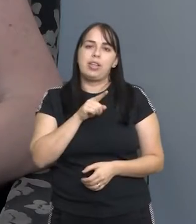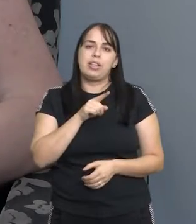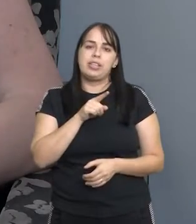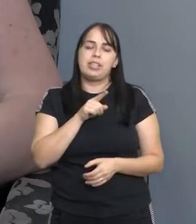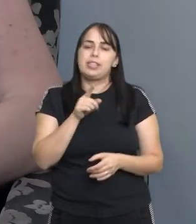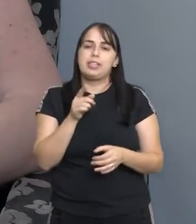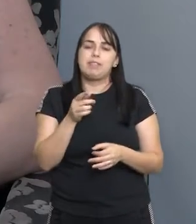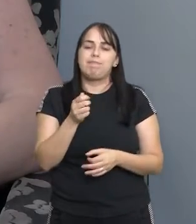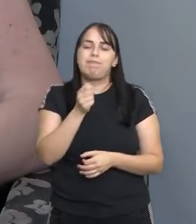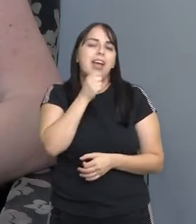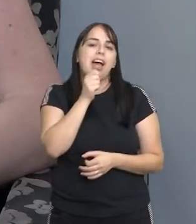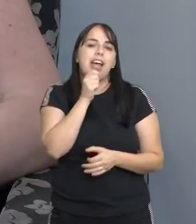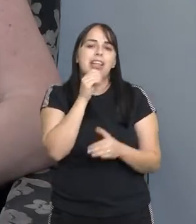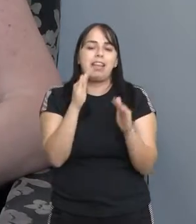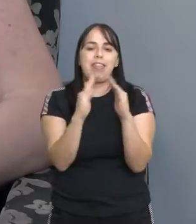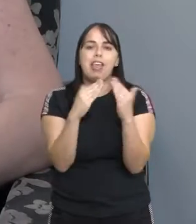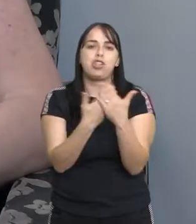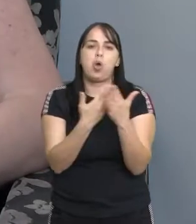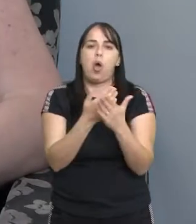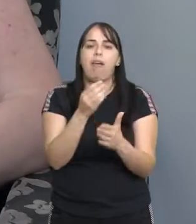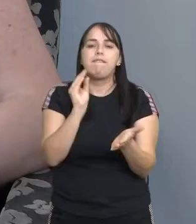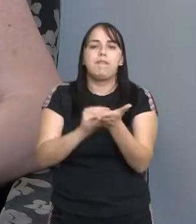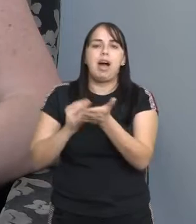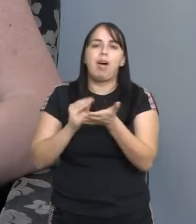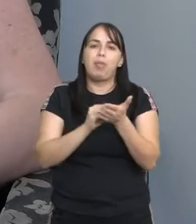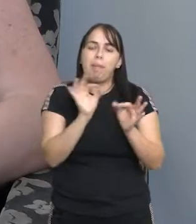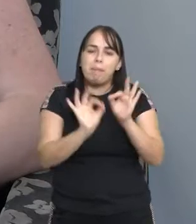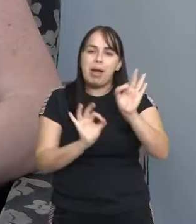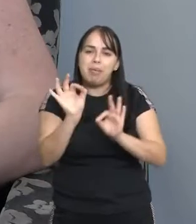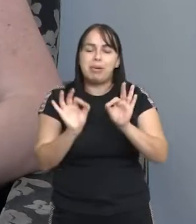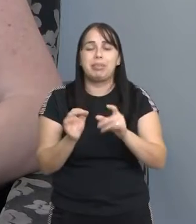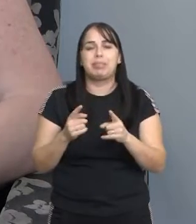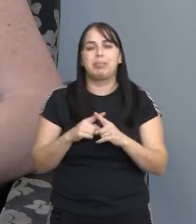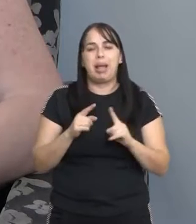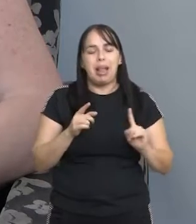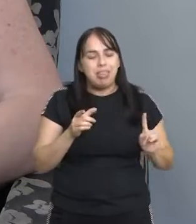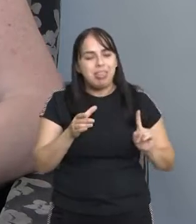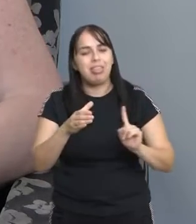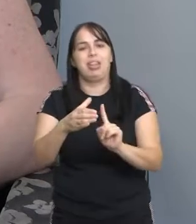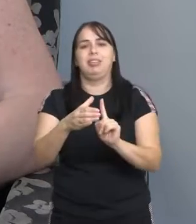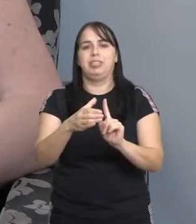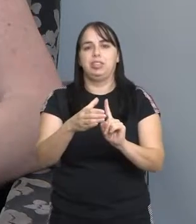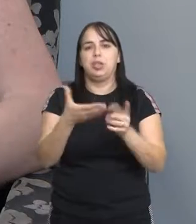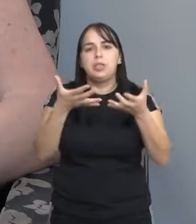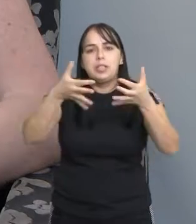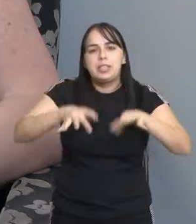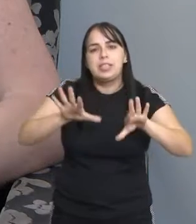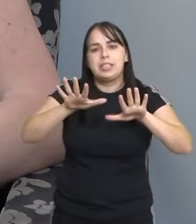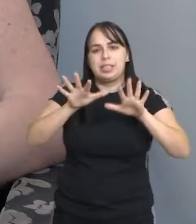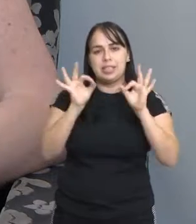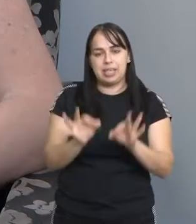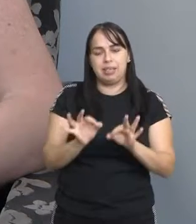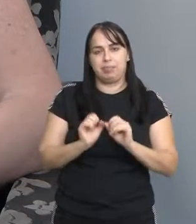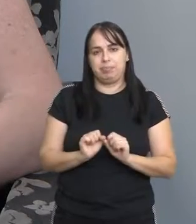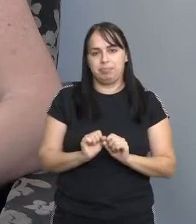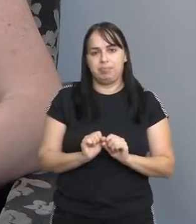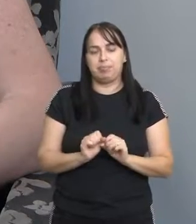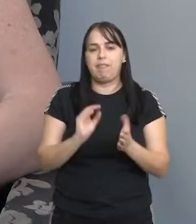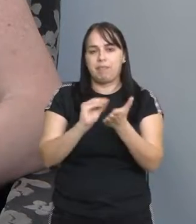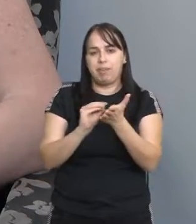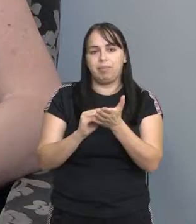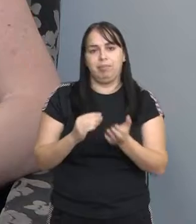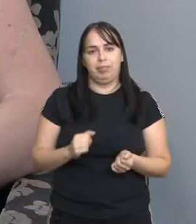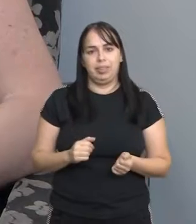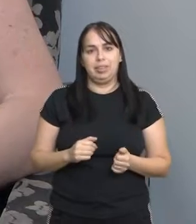nas escolas para estar recebendo essas crianças com dificuldade, né? Tanto